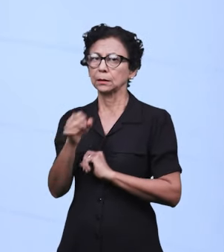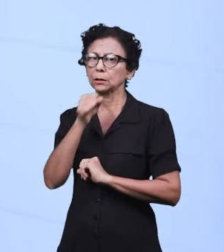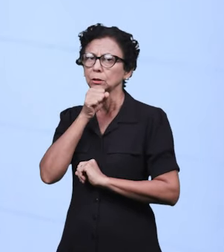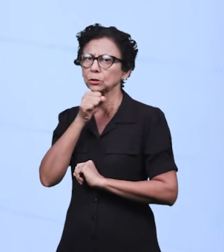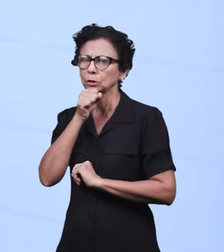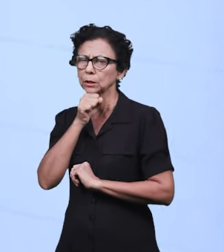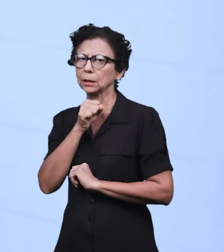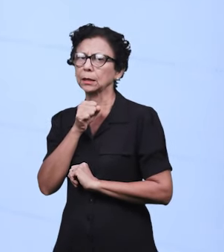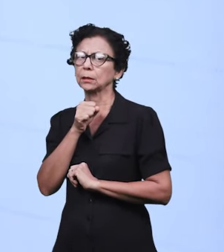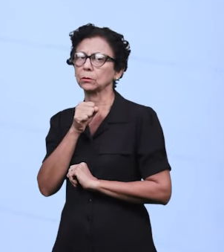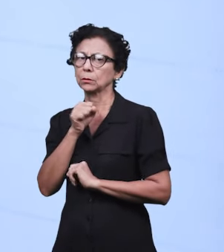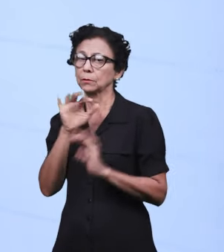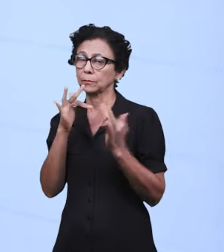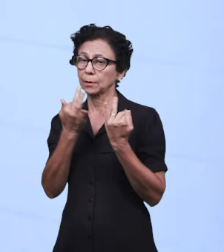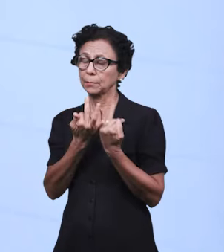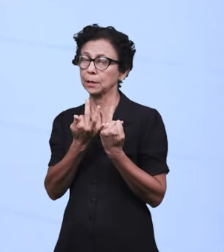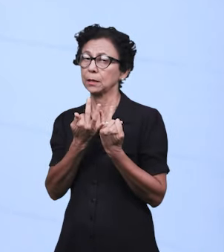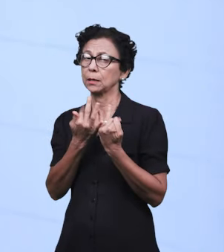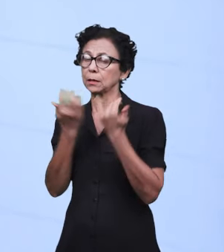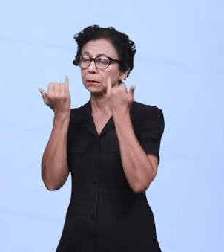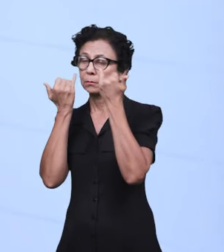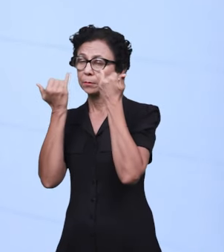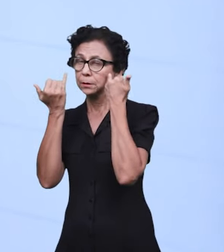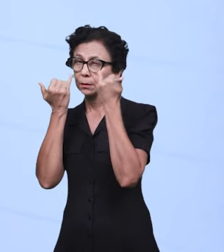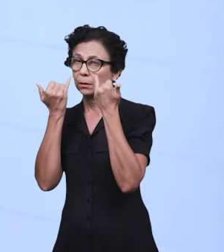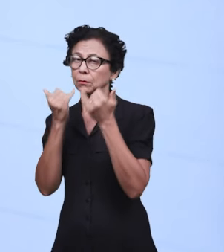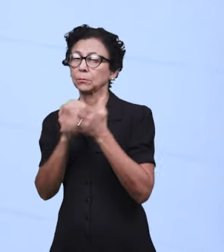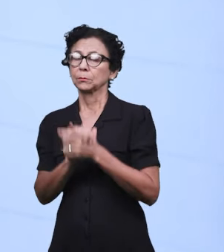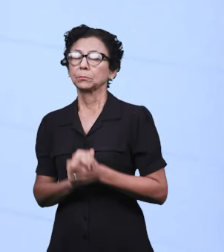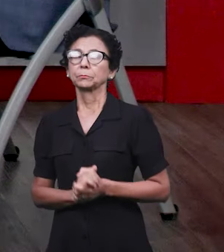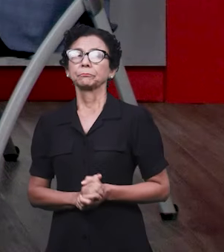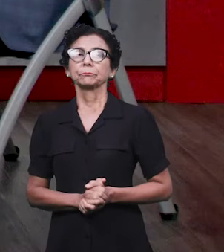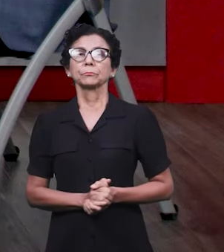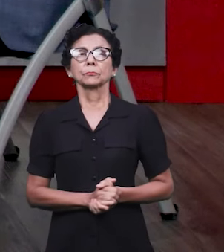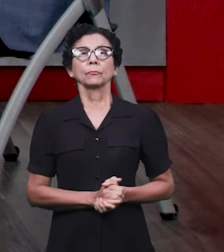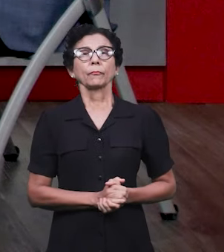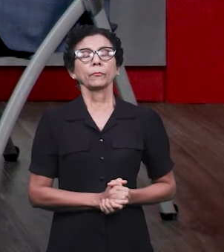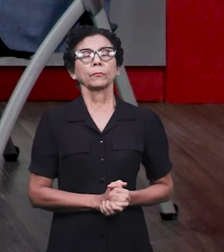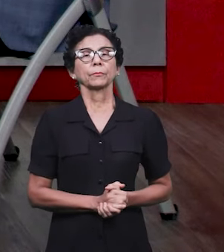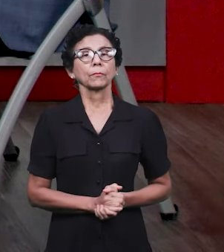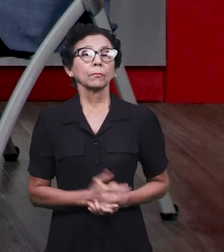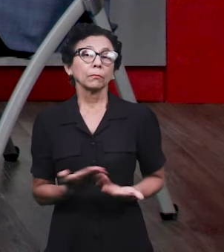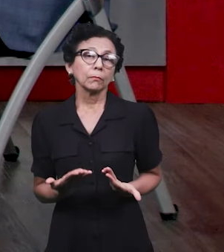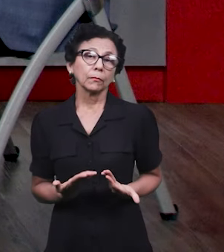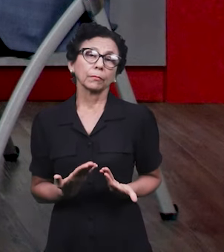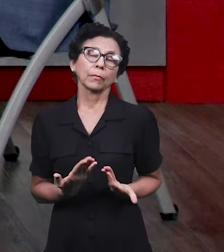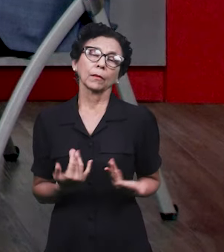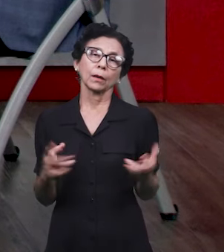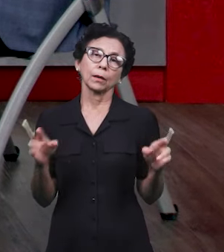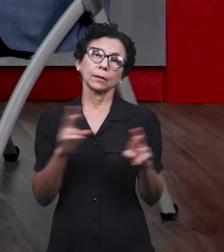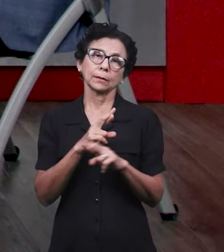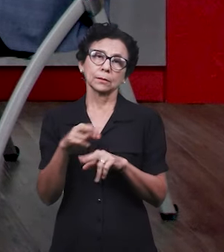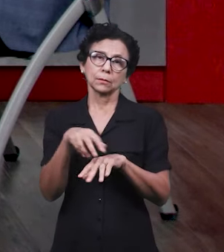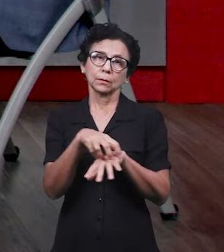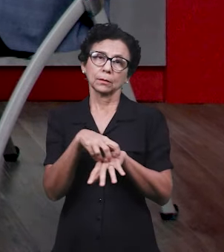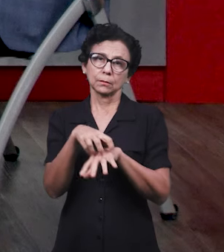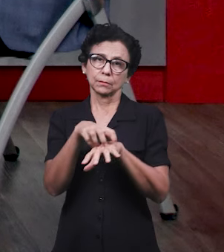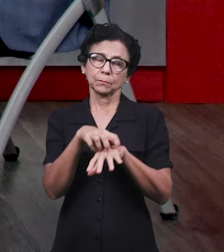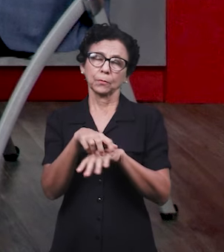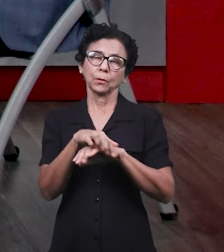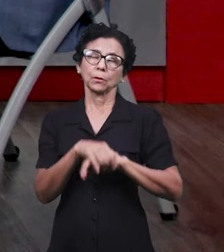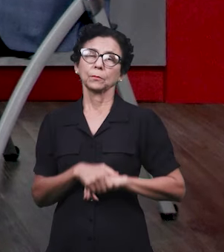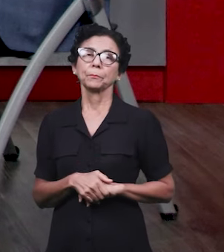precisa procurar saber dessa informação. Ainda uma questão em relação ao transporte é